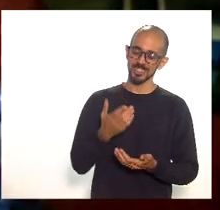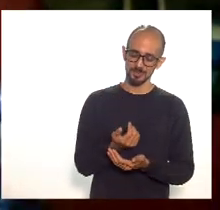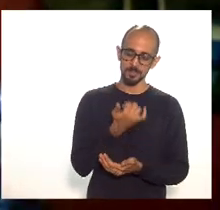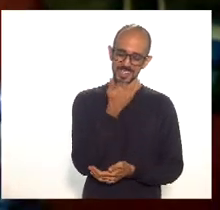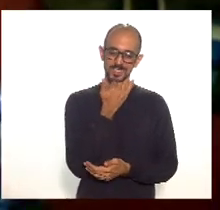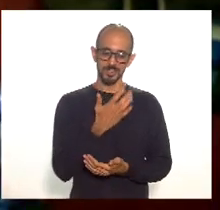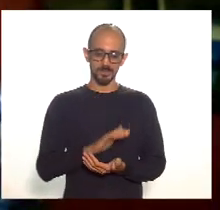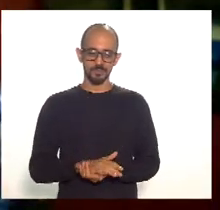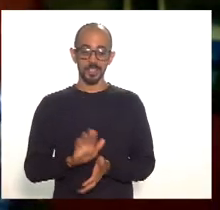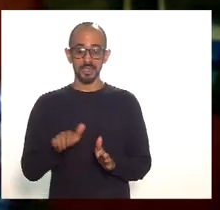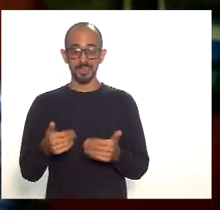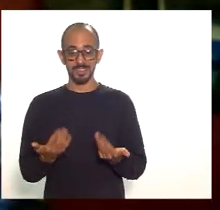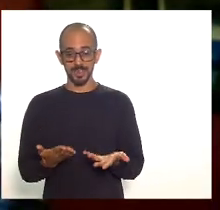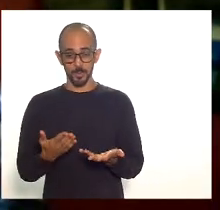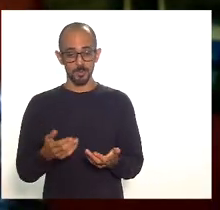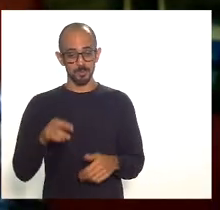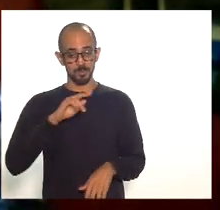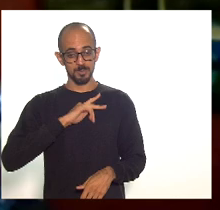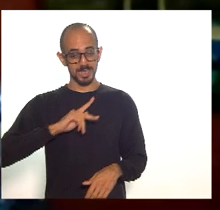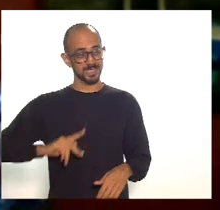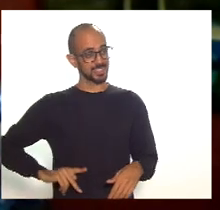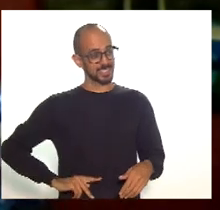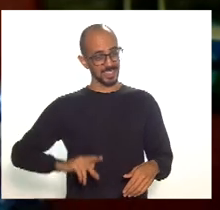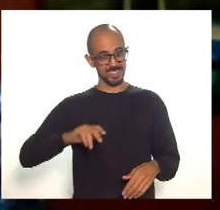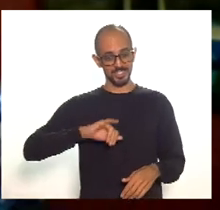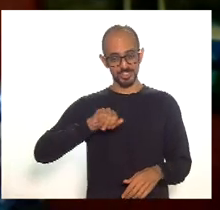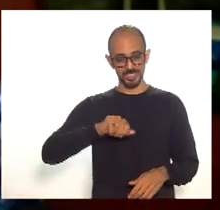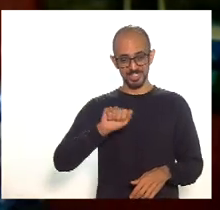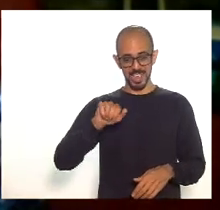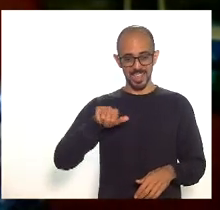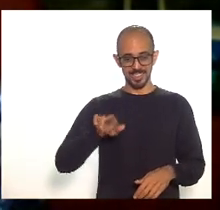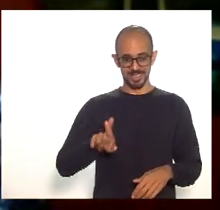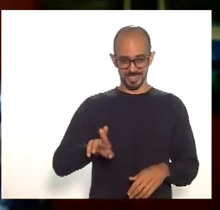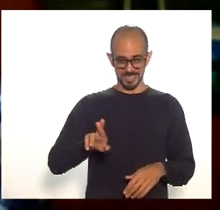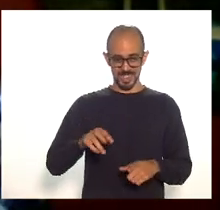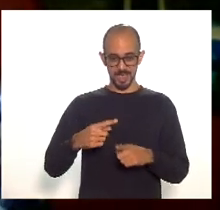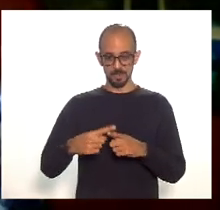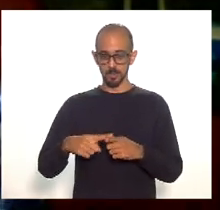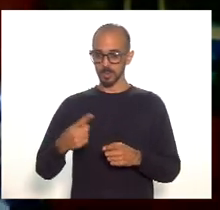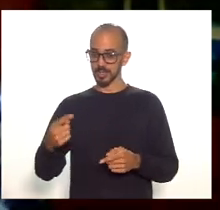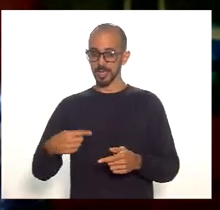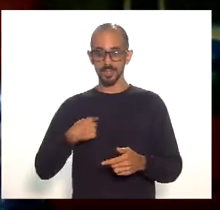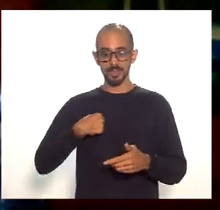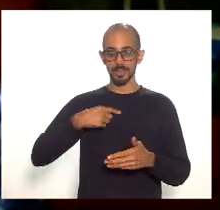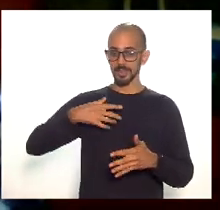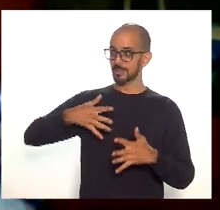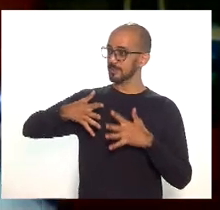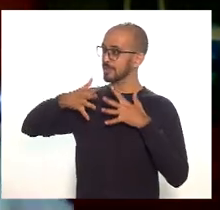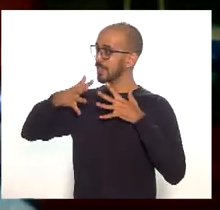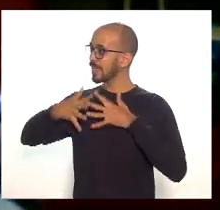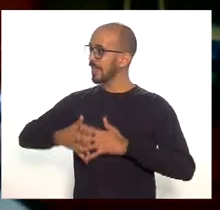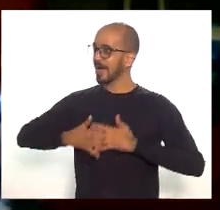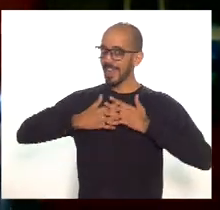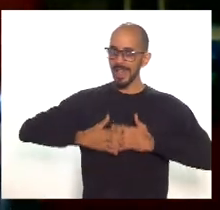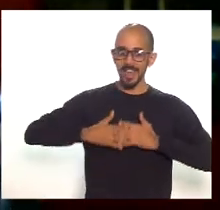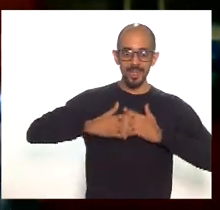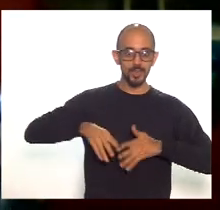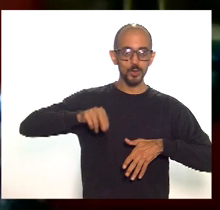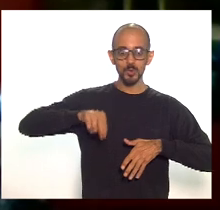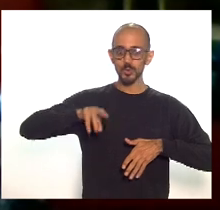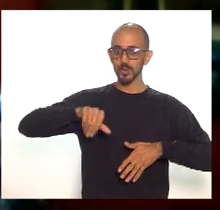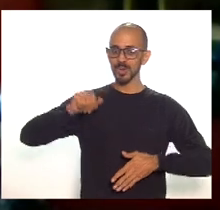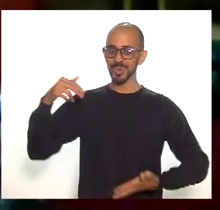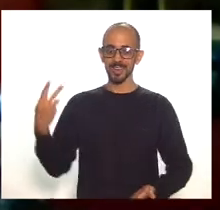Jair Bittencourt, não, é porque hoje realmente eu me vi aqui numa atrapalhada como nunca tinha